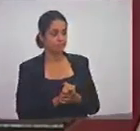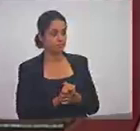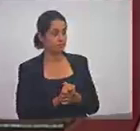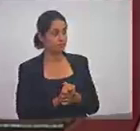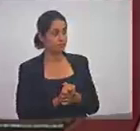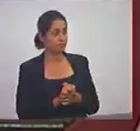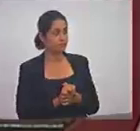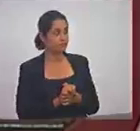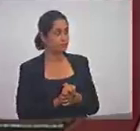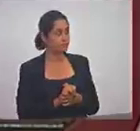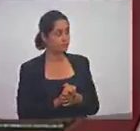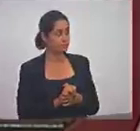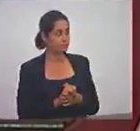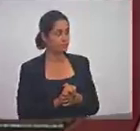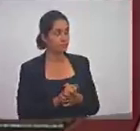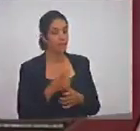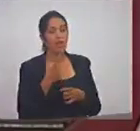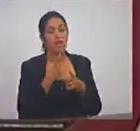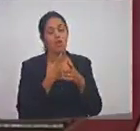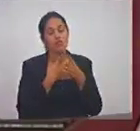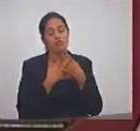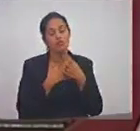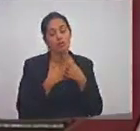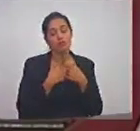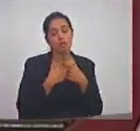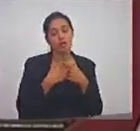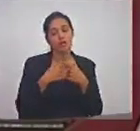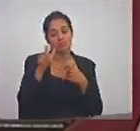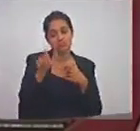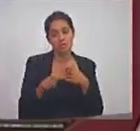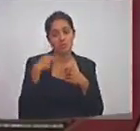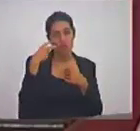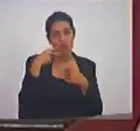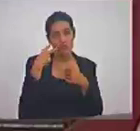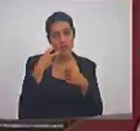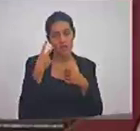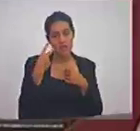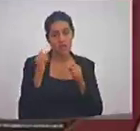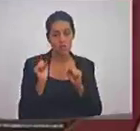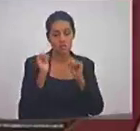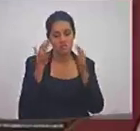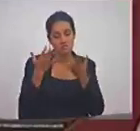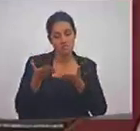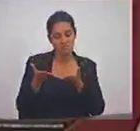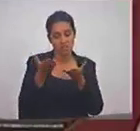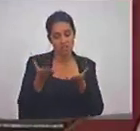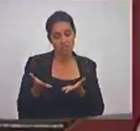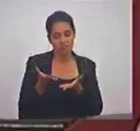Então, eu gostaria, sim, de desejar sucesso ao Emerson Pereira, ao nosso novo secretário da Assistência Social.